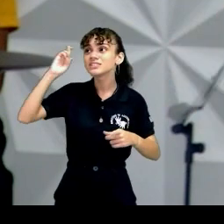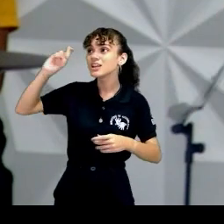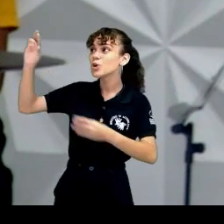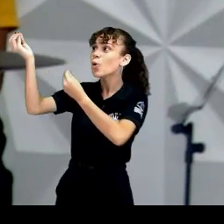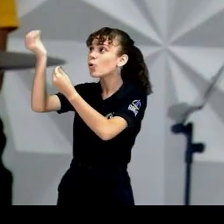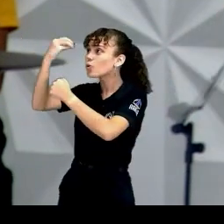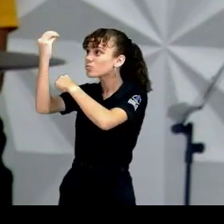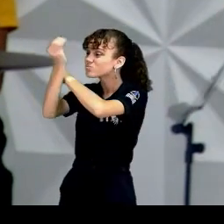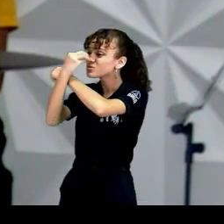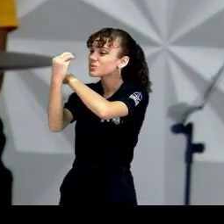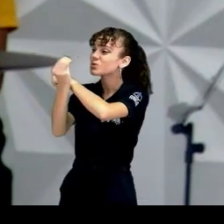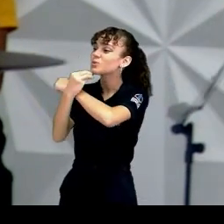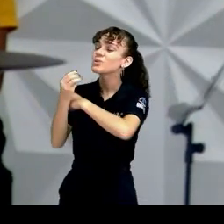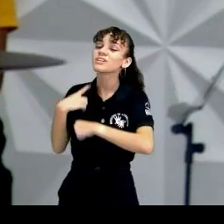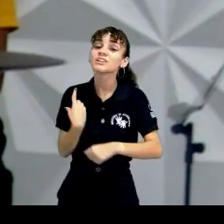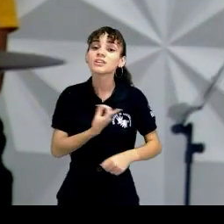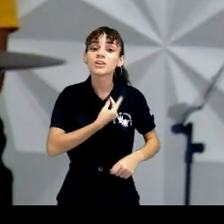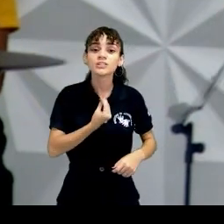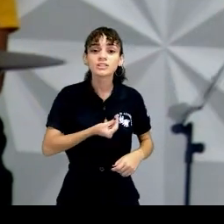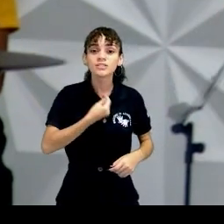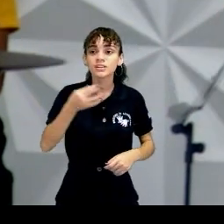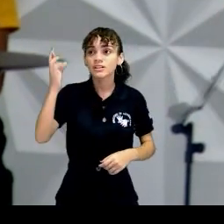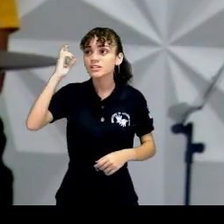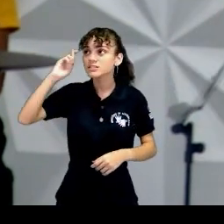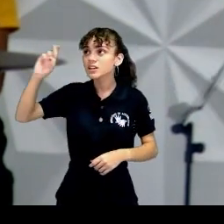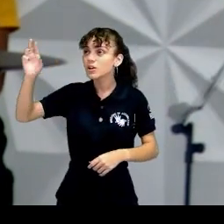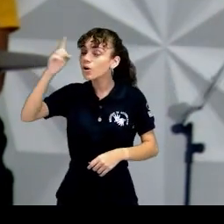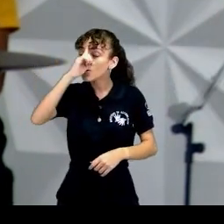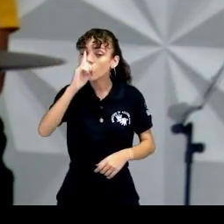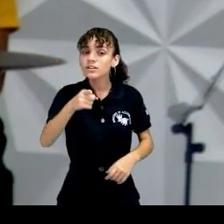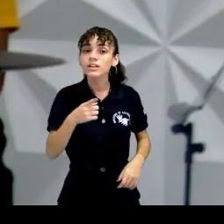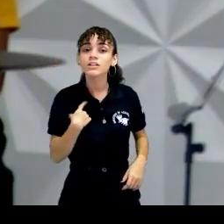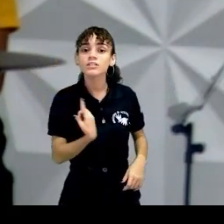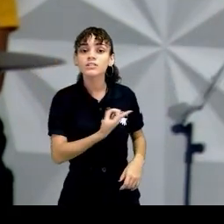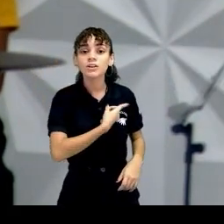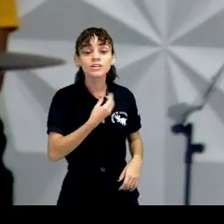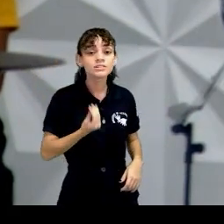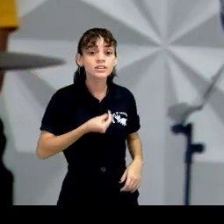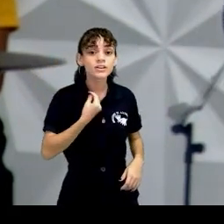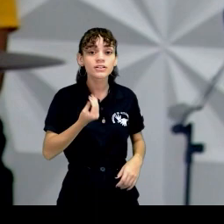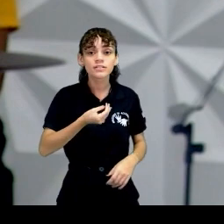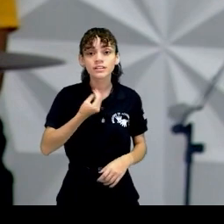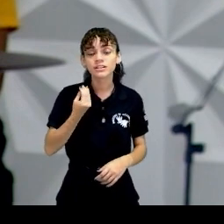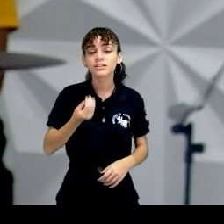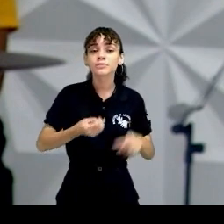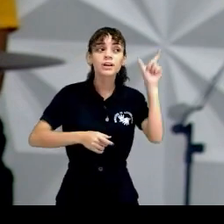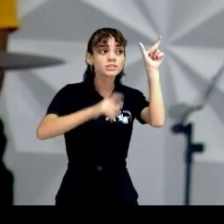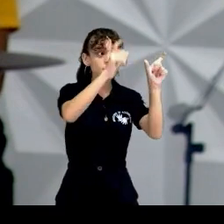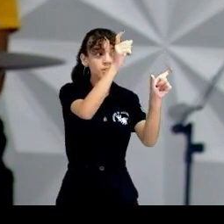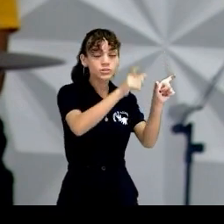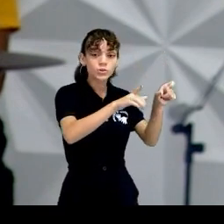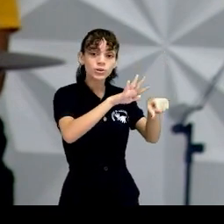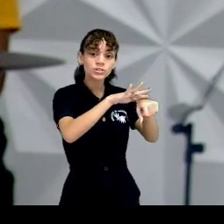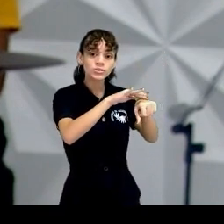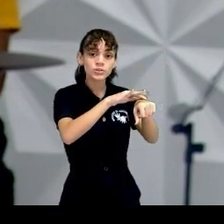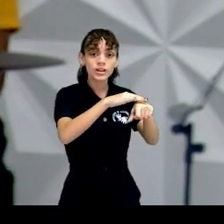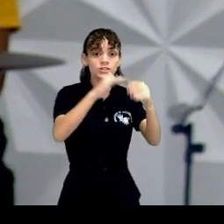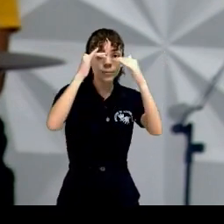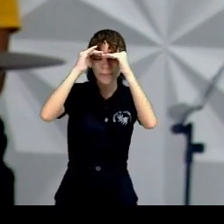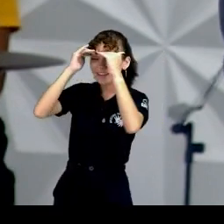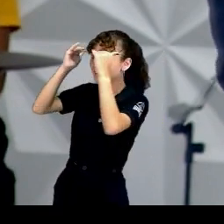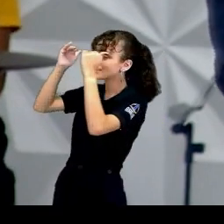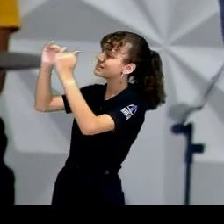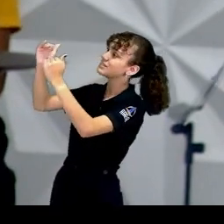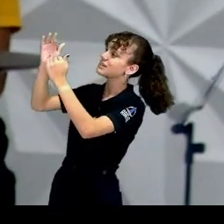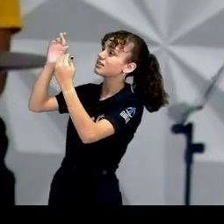homens obedeceram a voz de Jesus, e quando já se dirigiam ao sumo sacerdote, ou ao sacerdote, foram curados. Quem